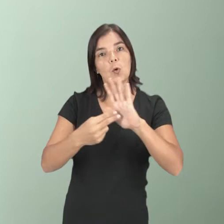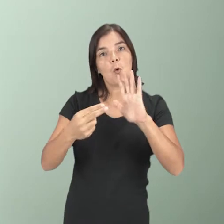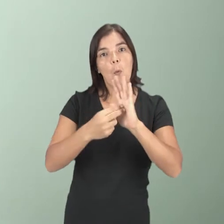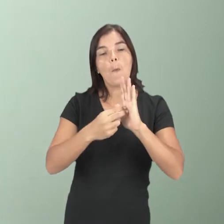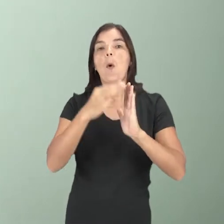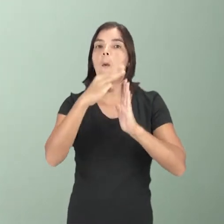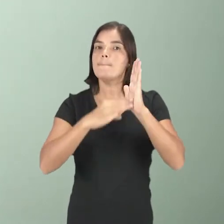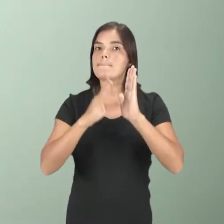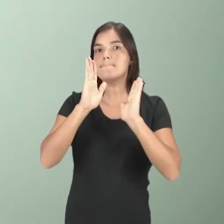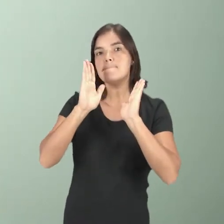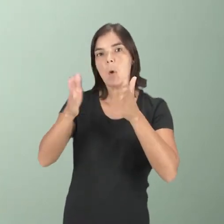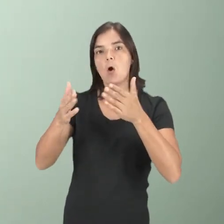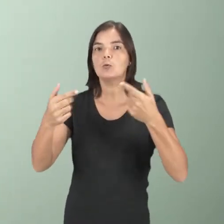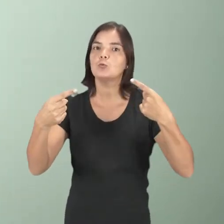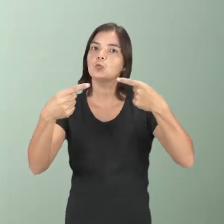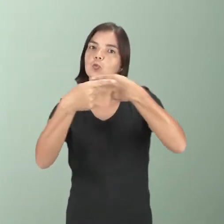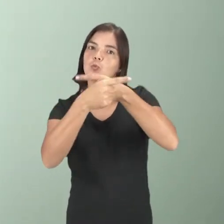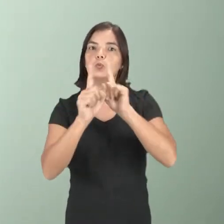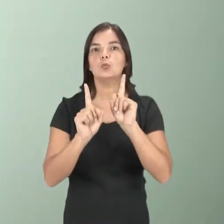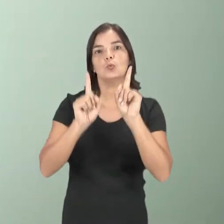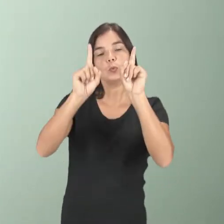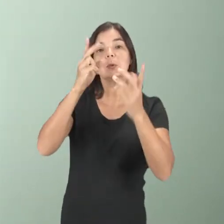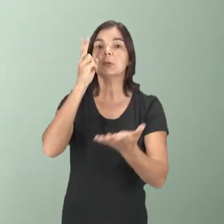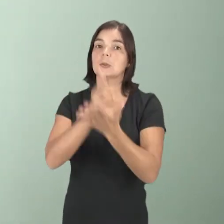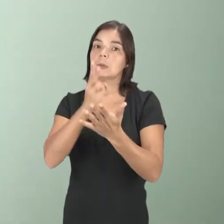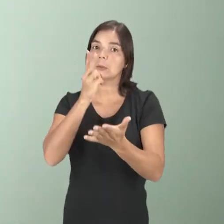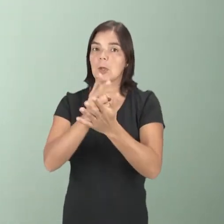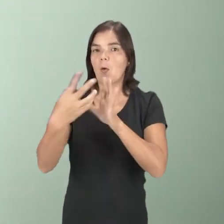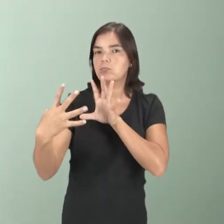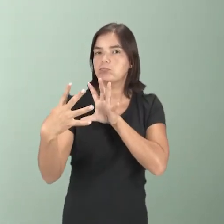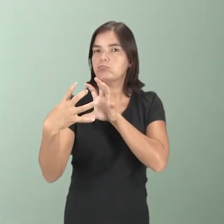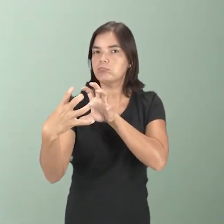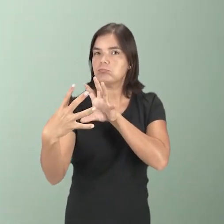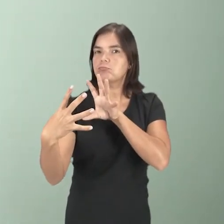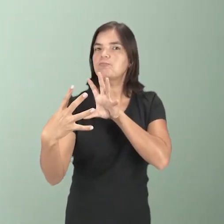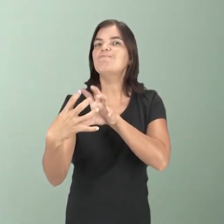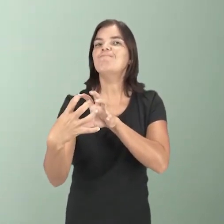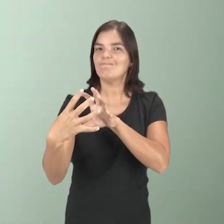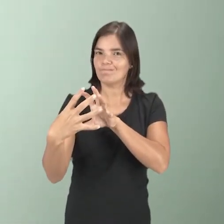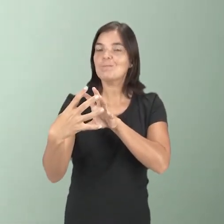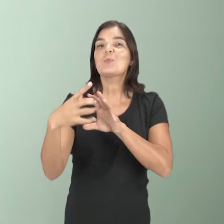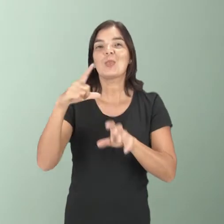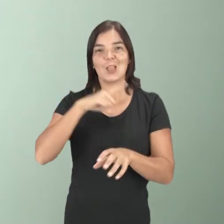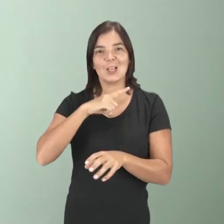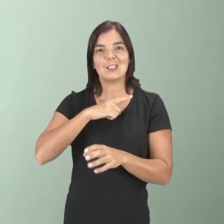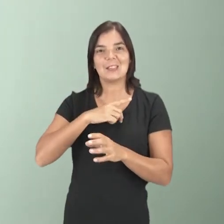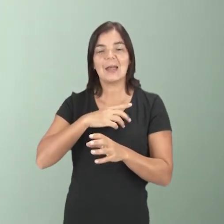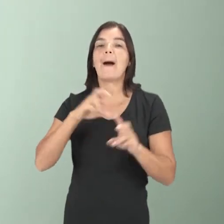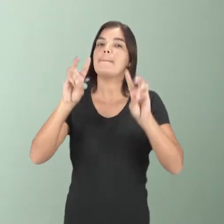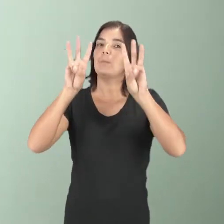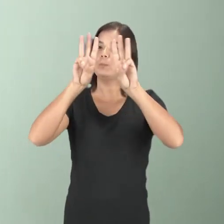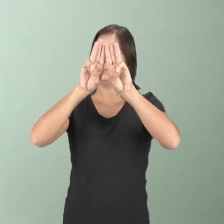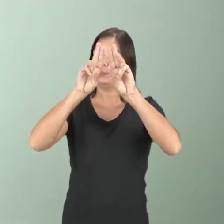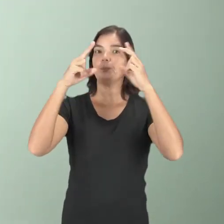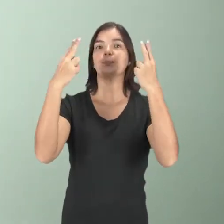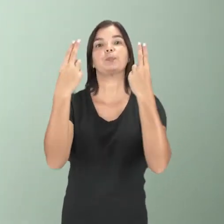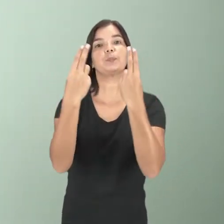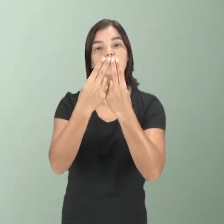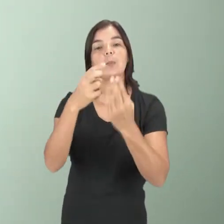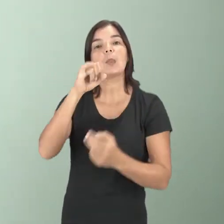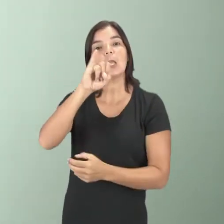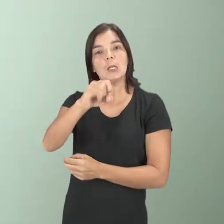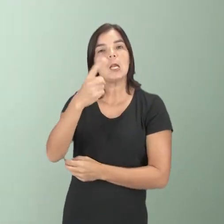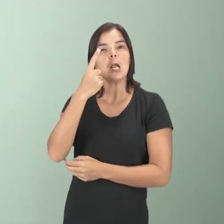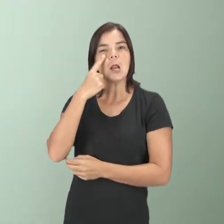módulo, direção e sentido, e é sempre no sentido de atrair, no sentido do centro da massa. Por exemplo, se a gente